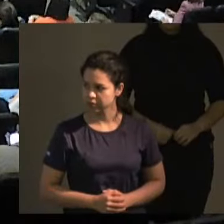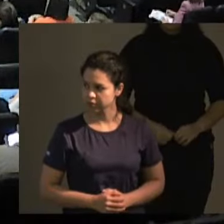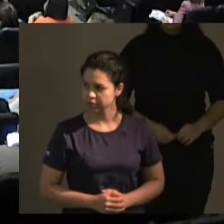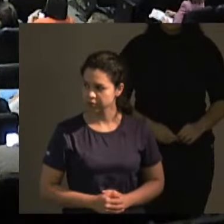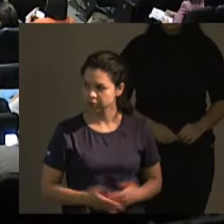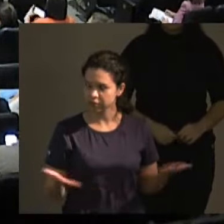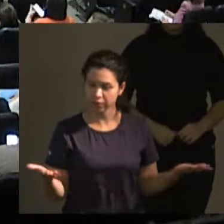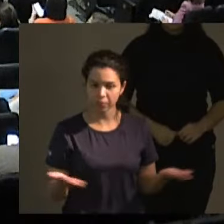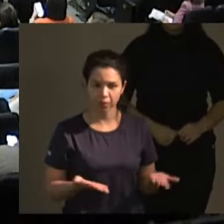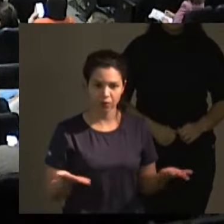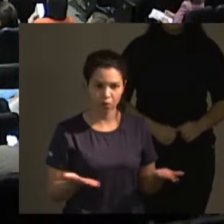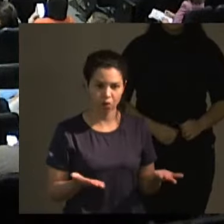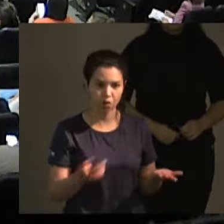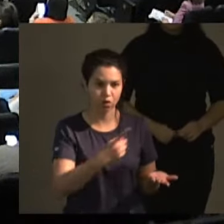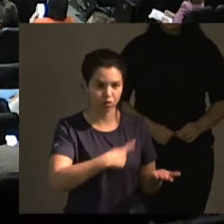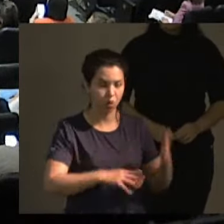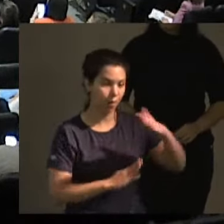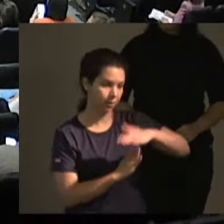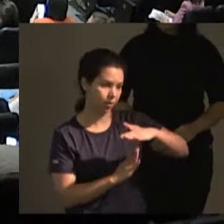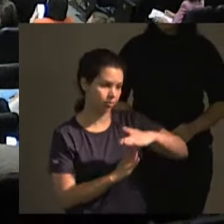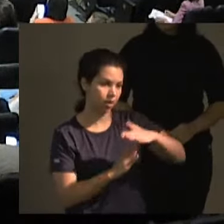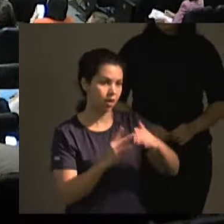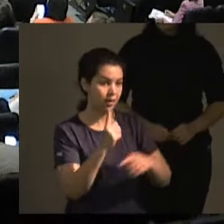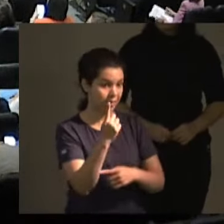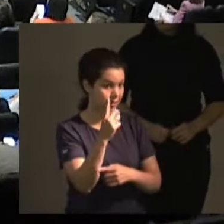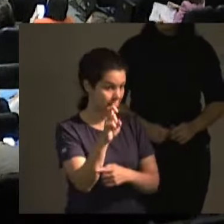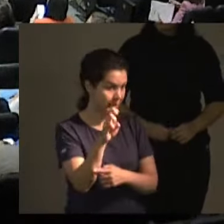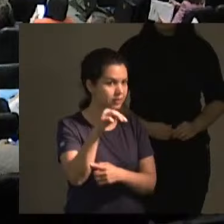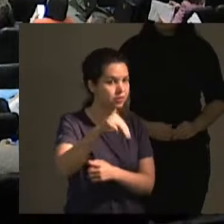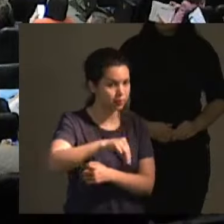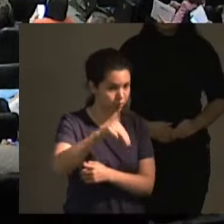Agora teremos um intervalinho de 15 minutos,